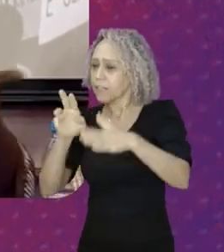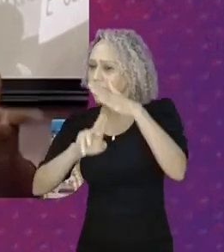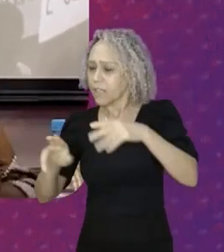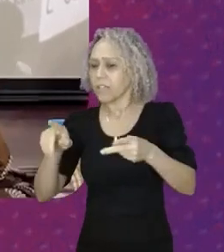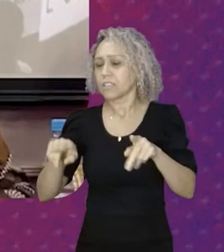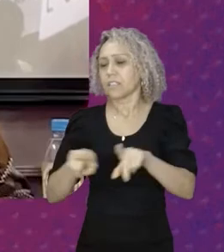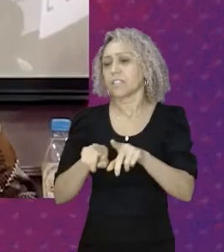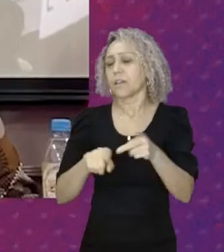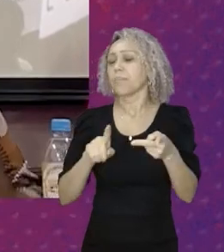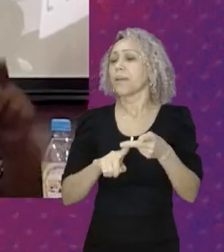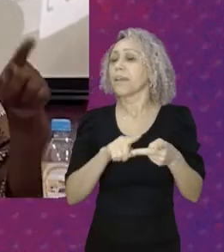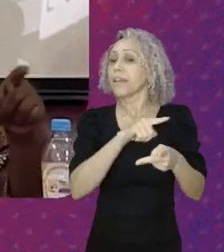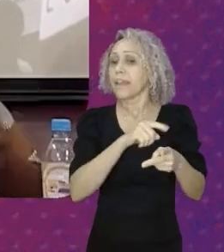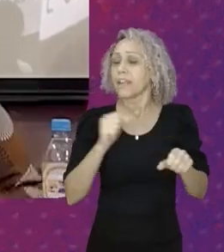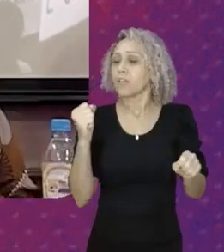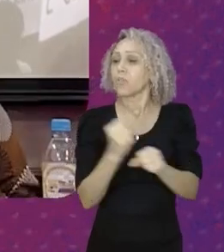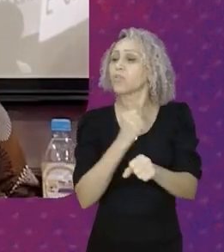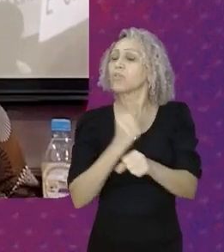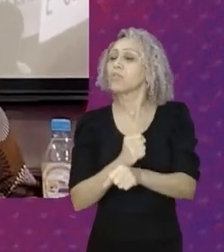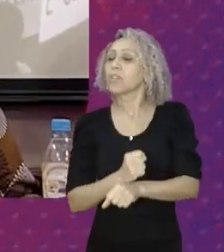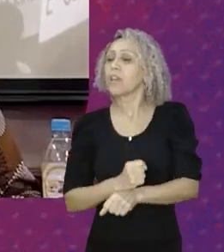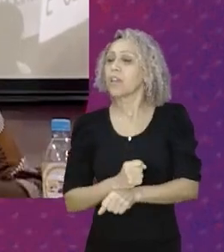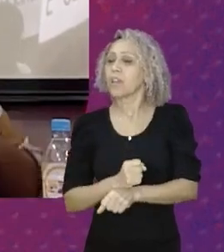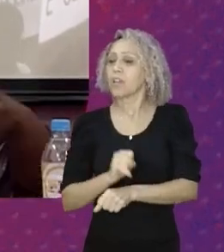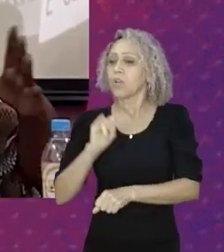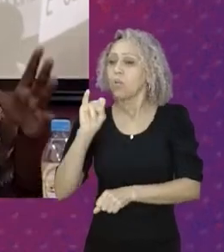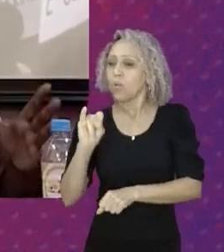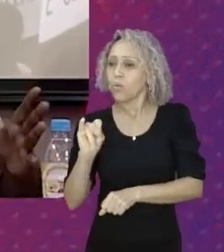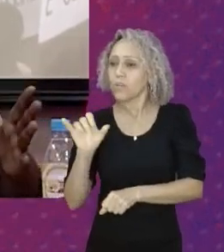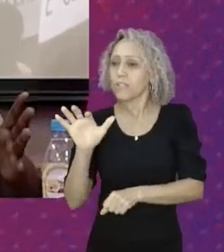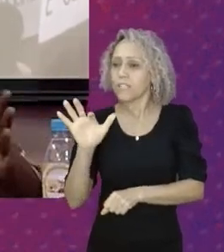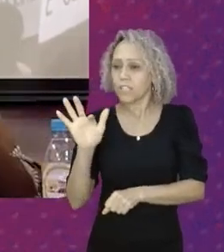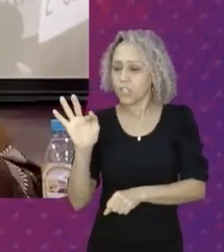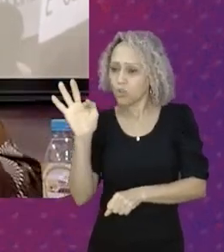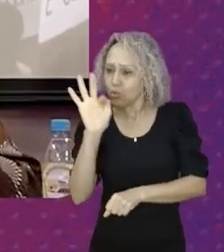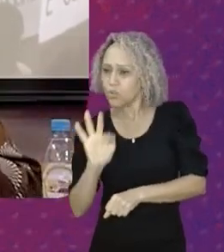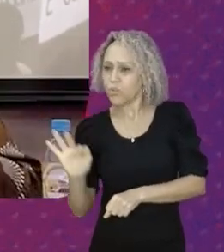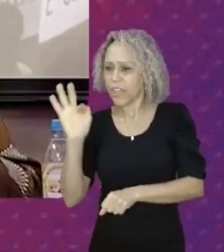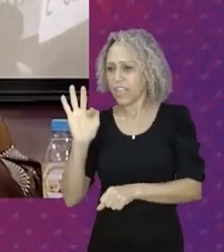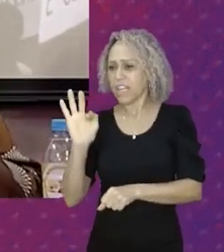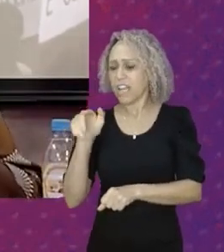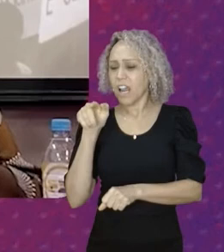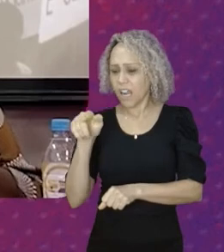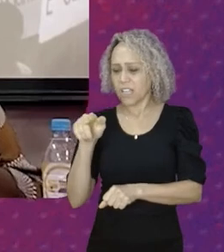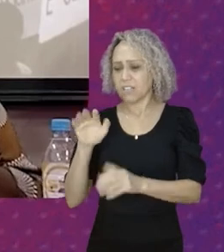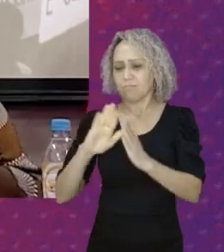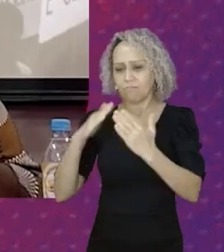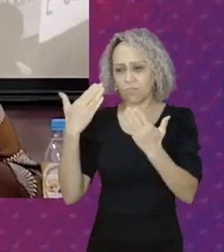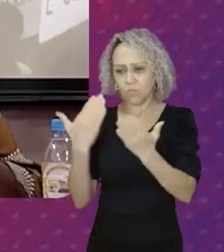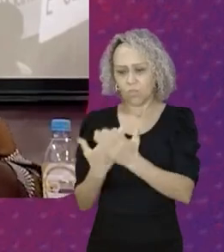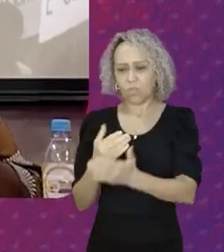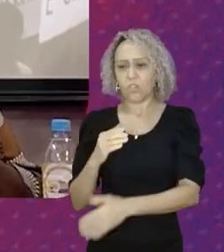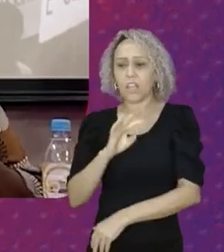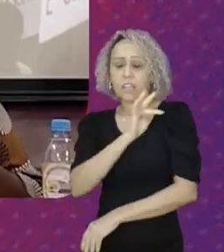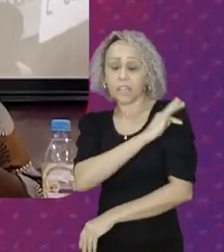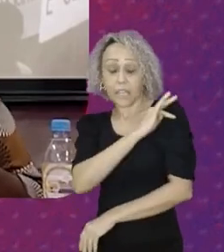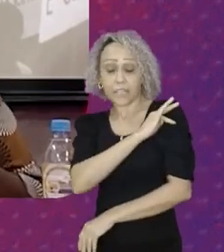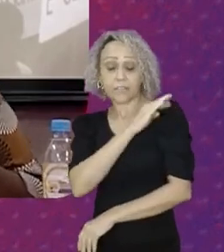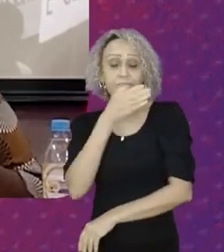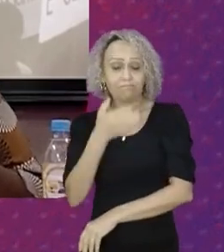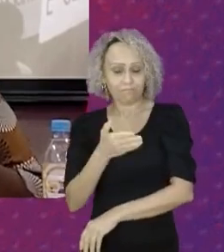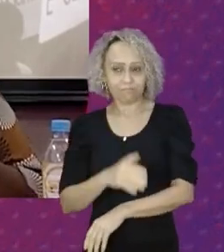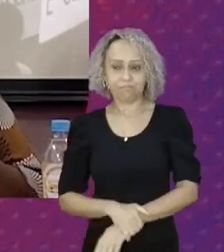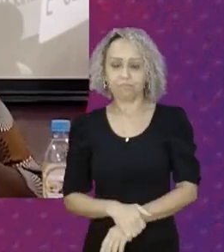educação, de como é que a gente tem que fazer chegar, né, ampliar, porque no Brasil a política educacional ela sempre foi um